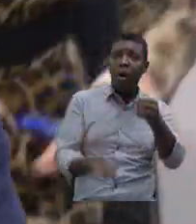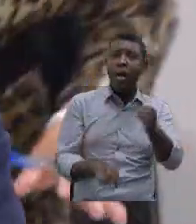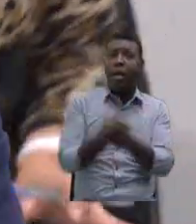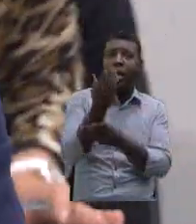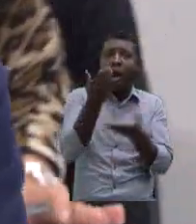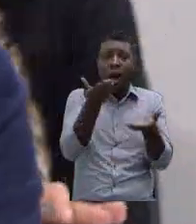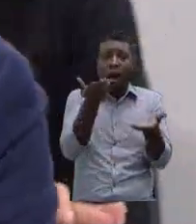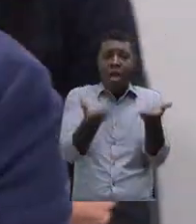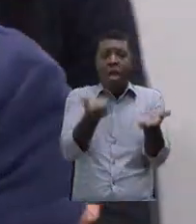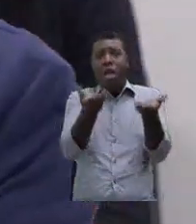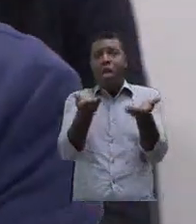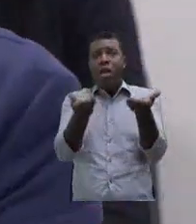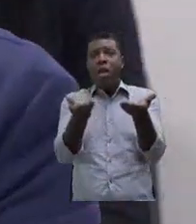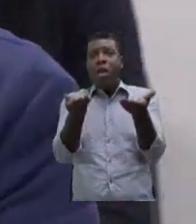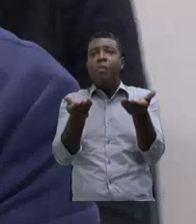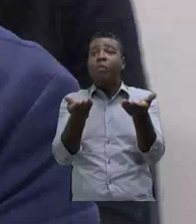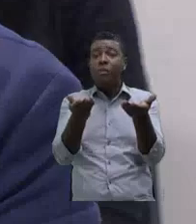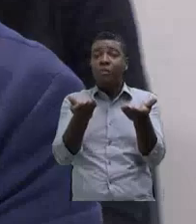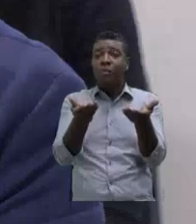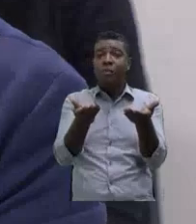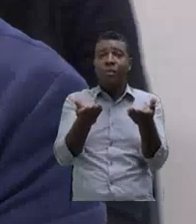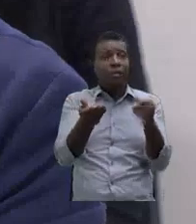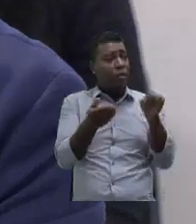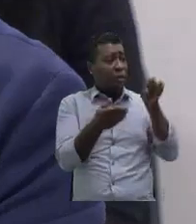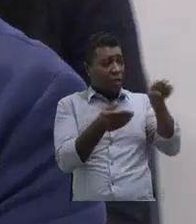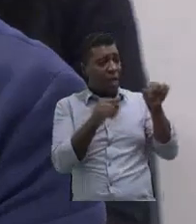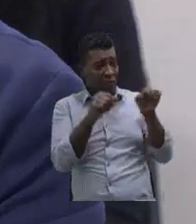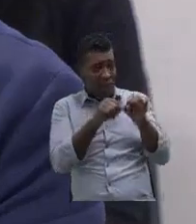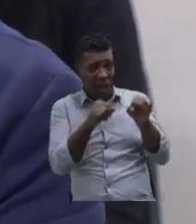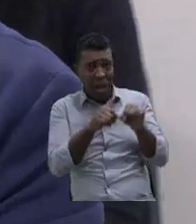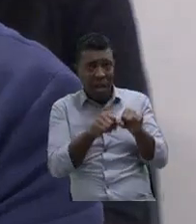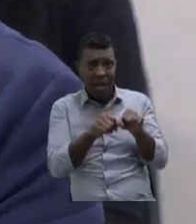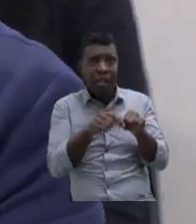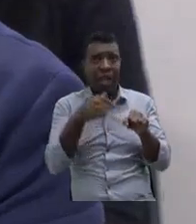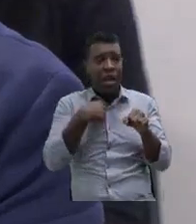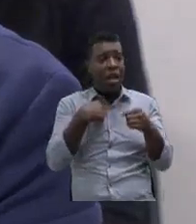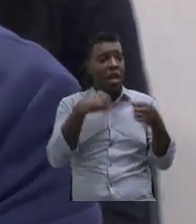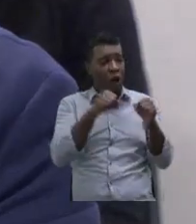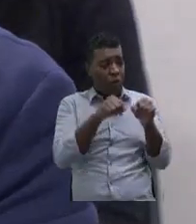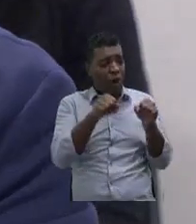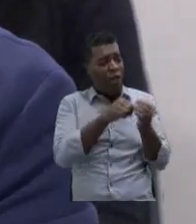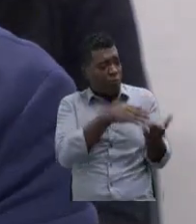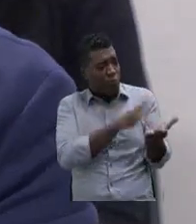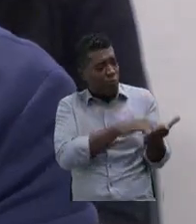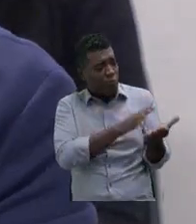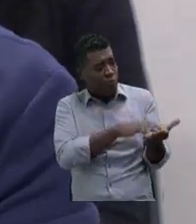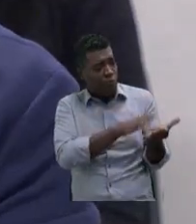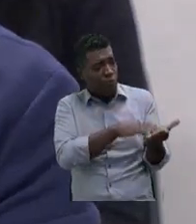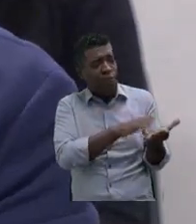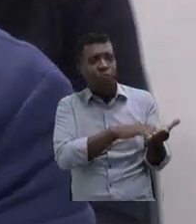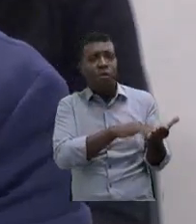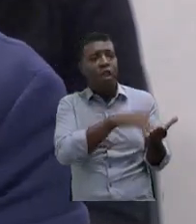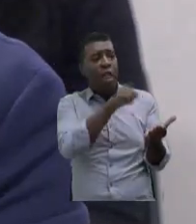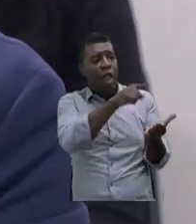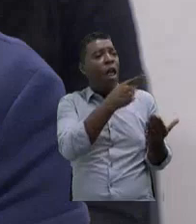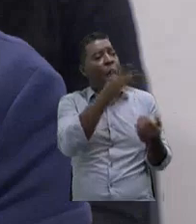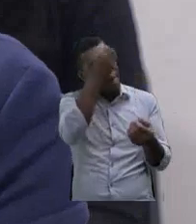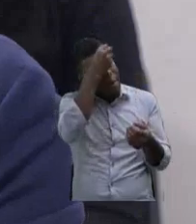Luzia hoje tem uma... Você fez... e te faço os elogios como prefeito, os